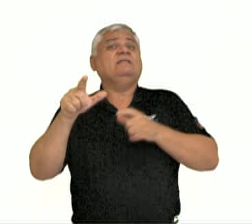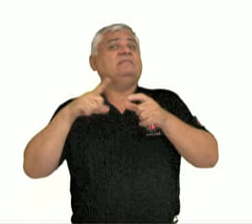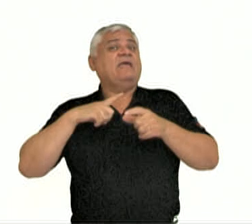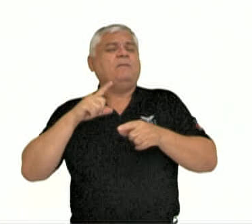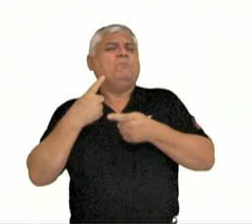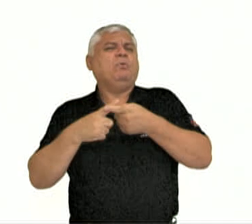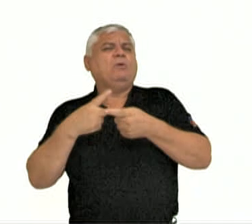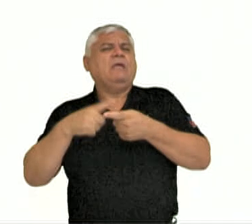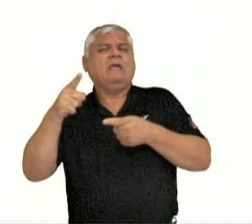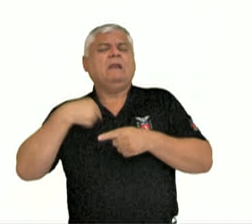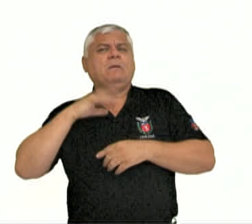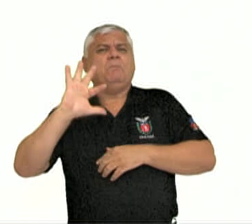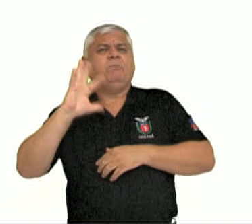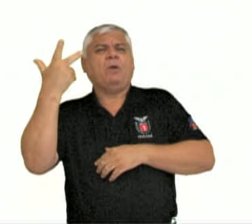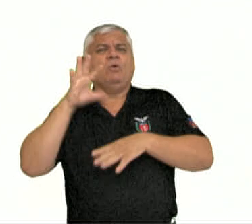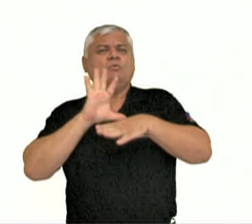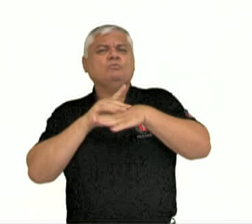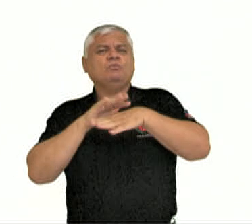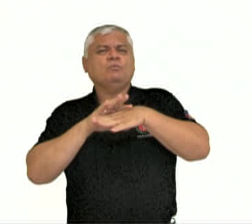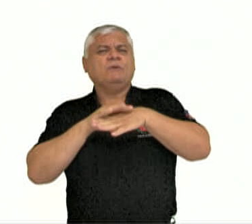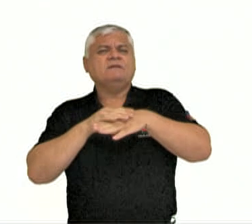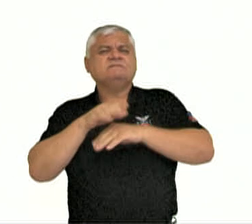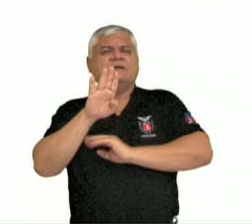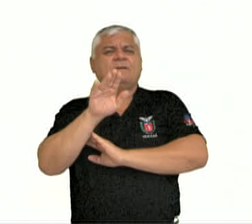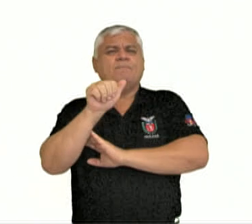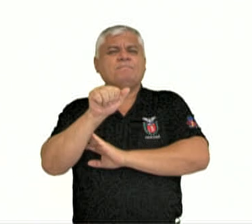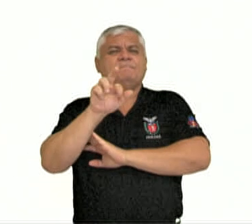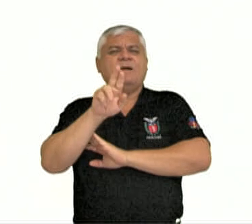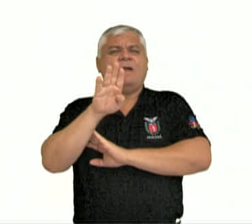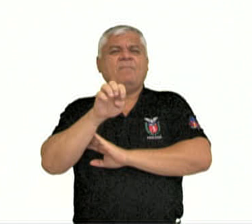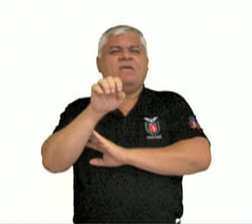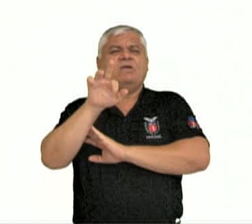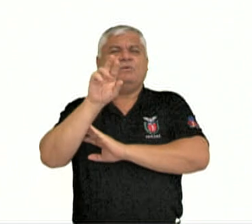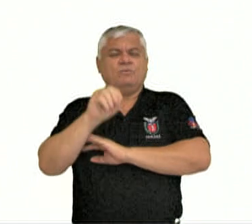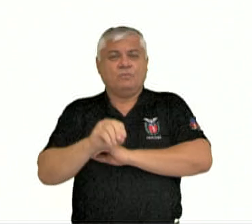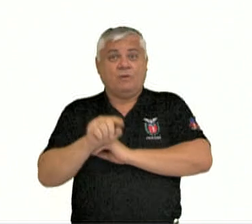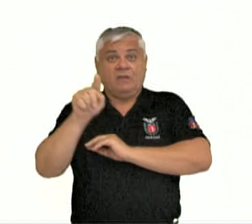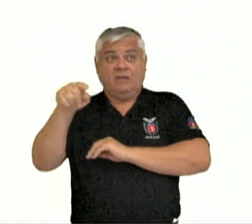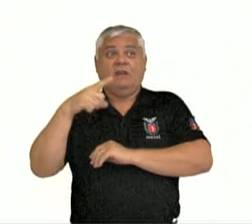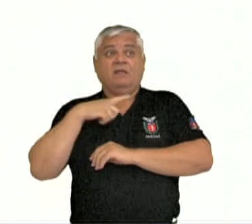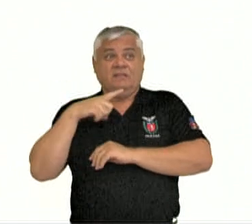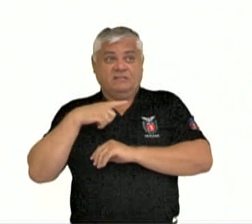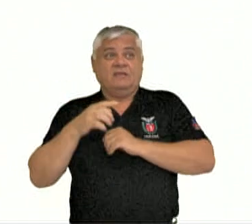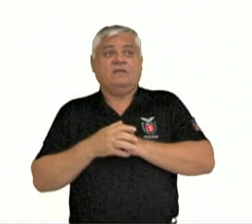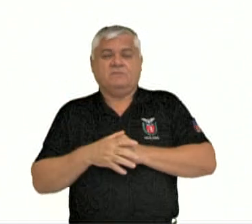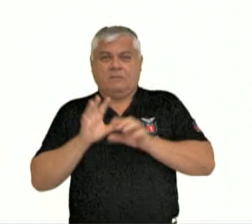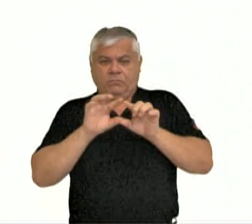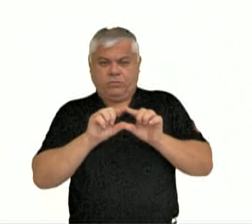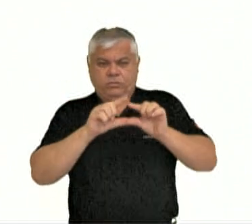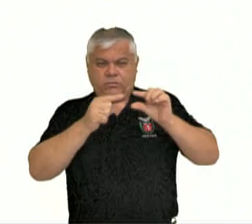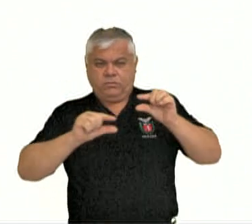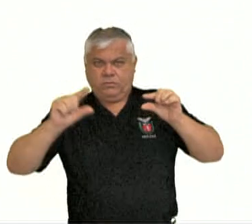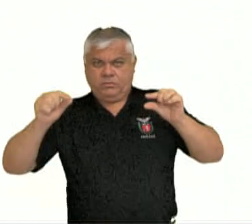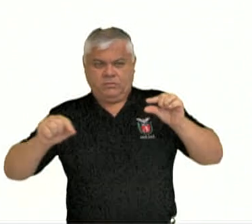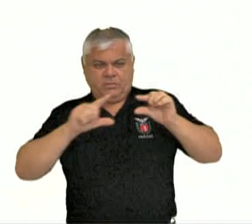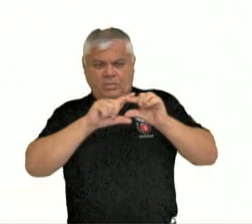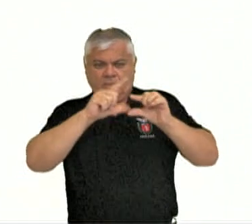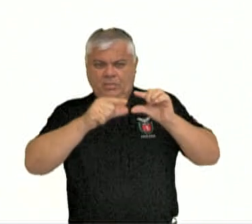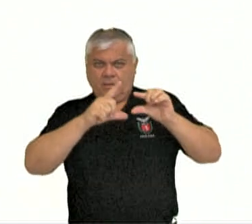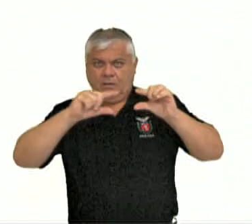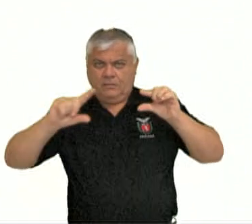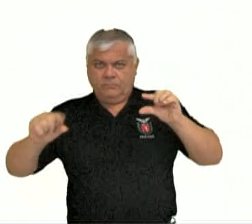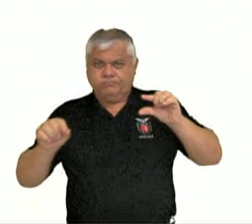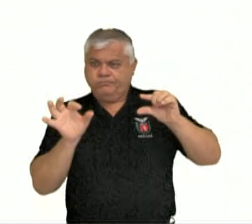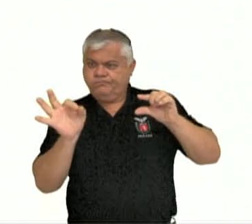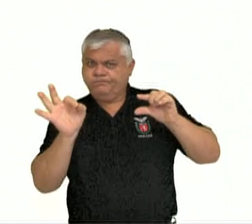vai ver logo mais sobre o ciclo dele. Ele possui uma grande mitocôndria, tá? Um núcleo também